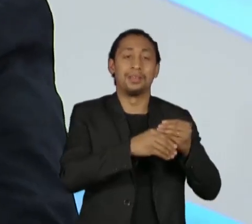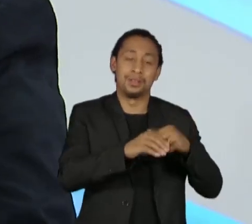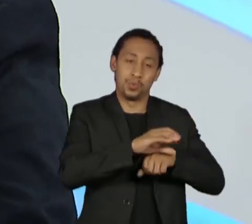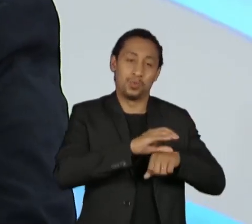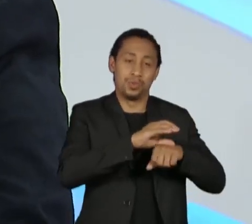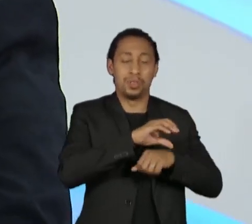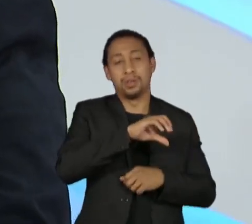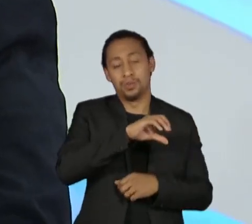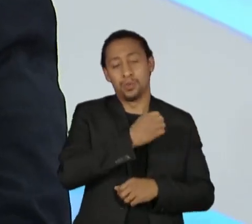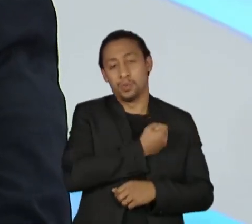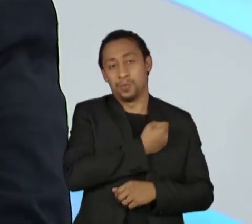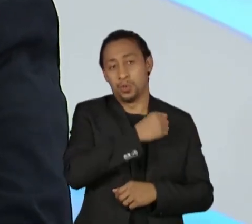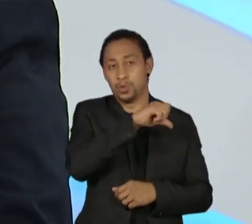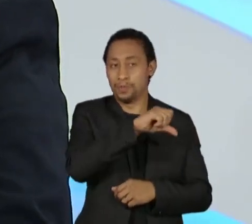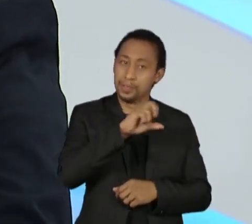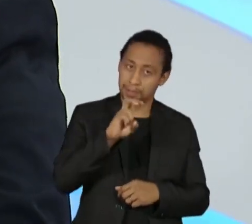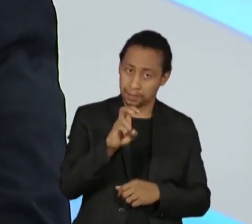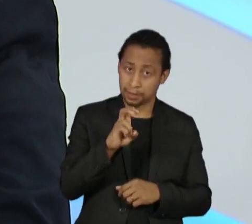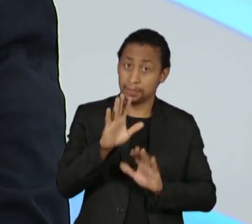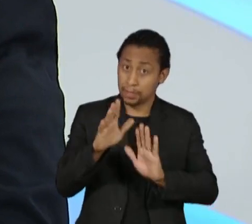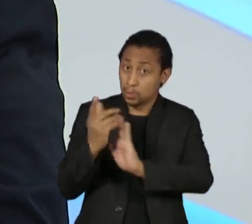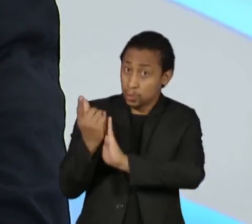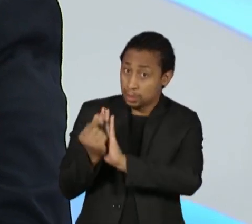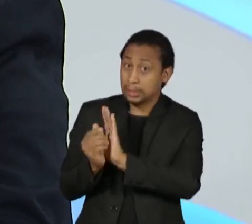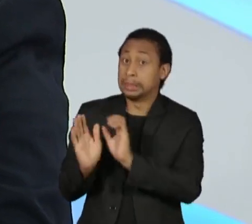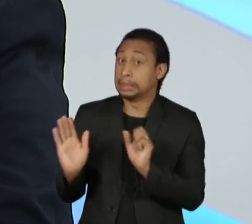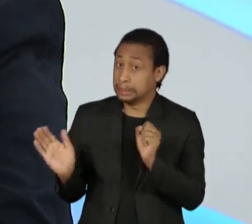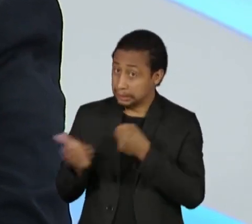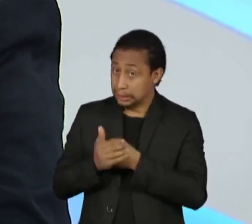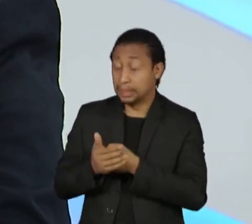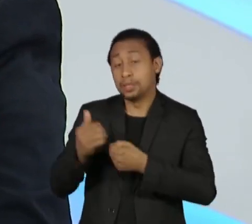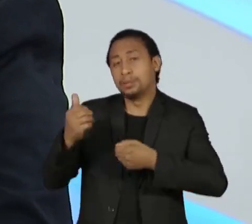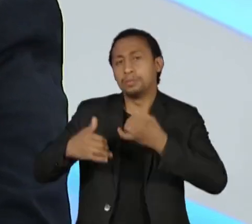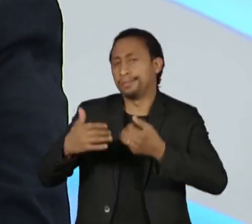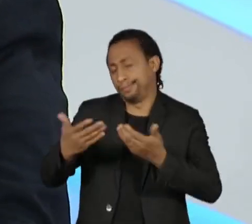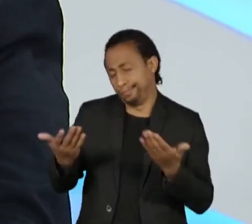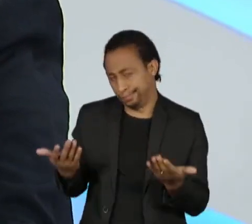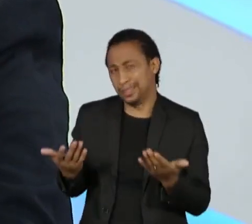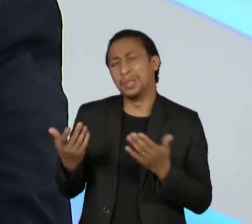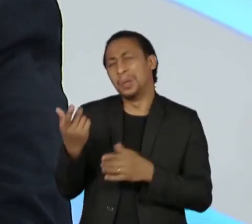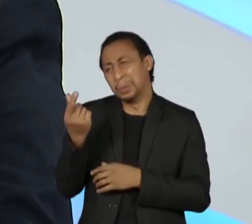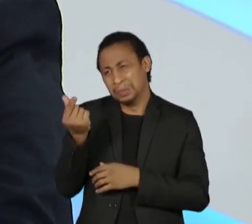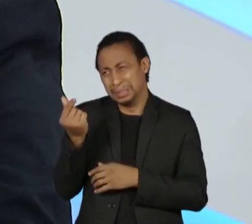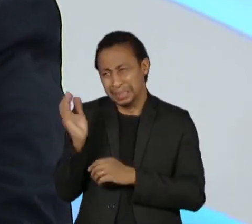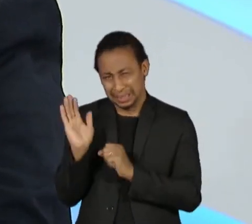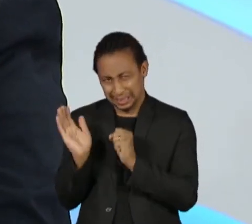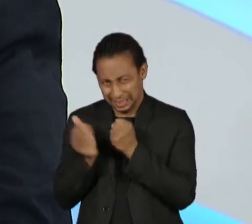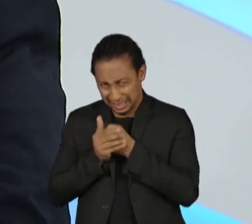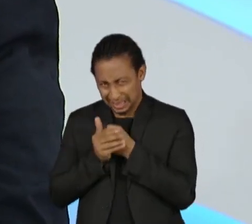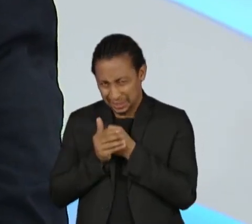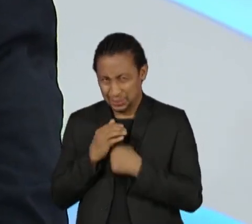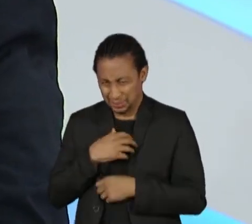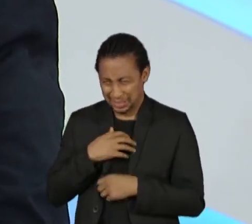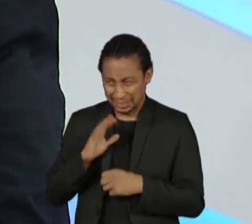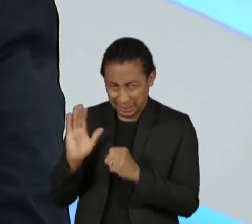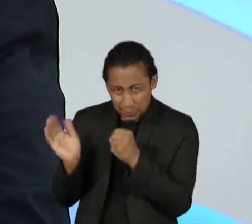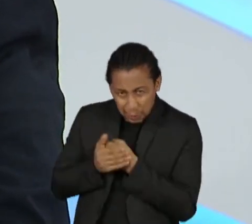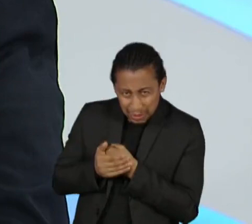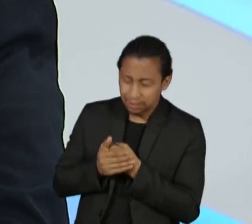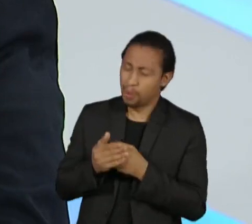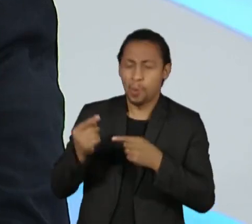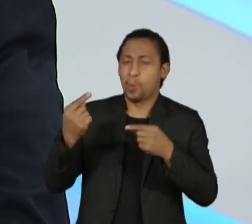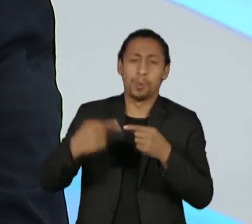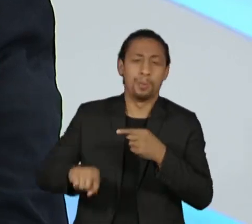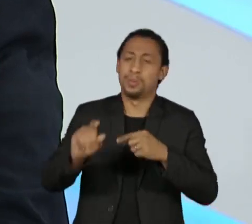em relação ao orçamento secreto, a própria terminologia revela a inconstitucionalidade, uma vez que no